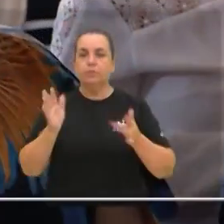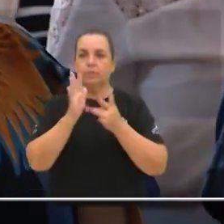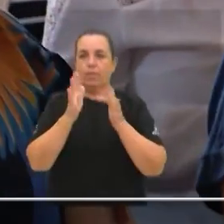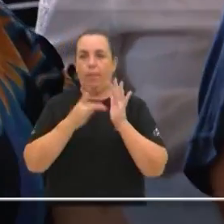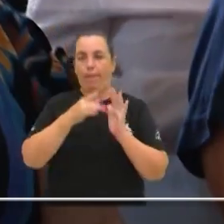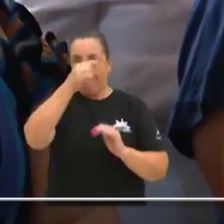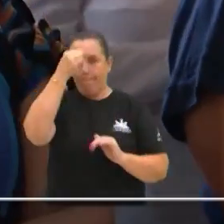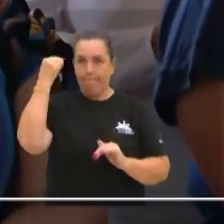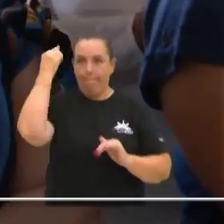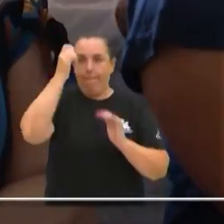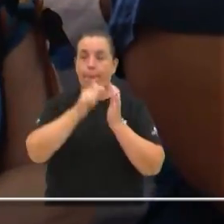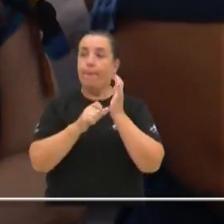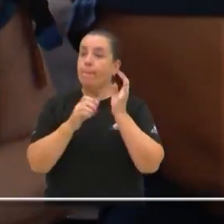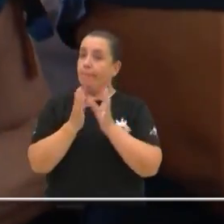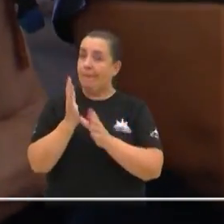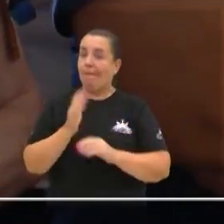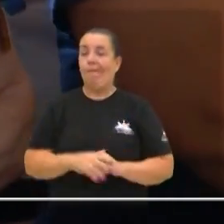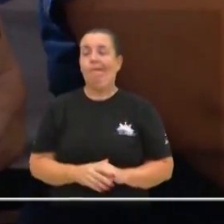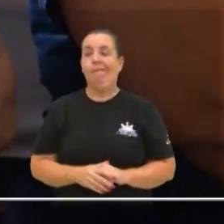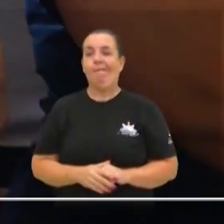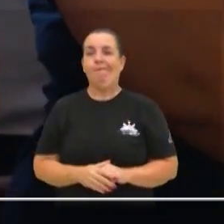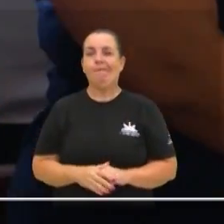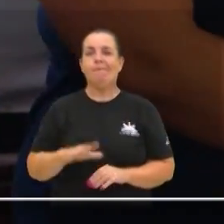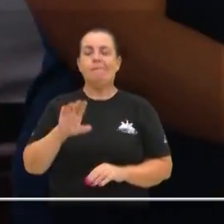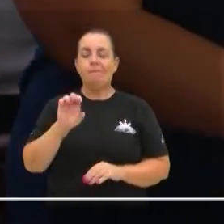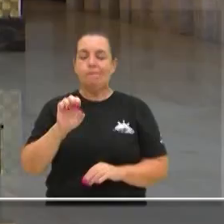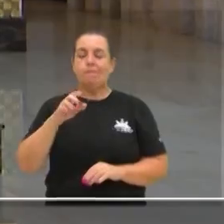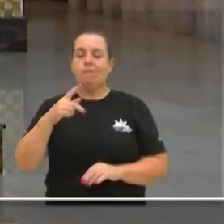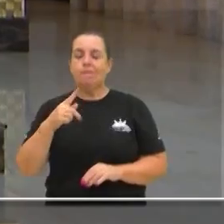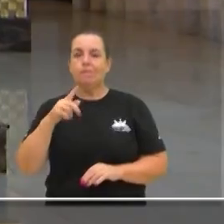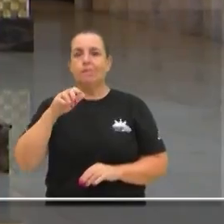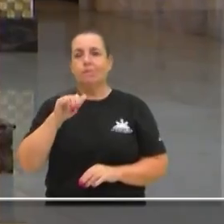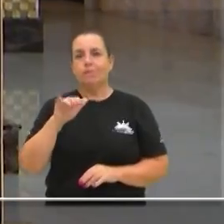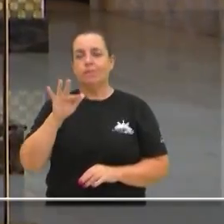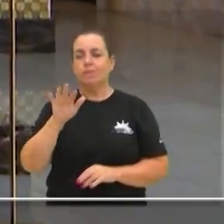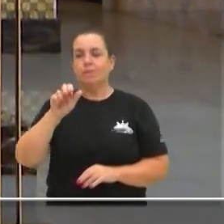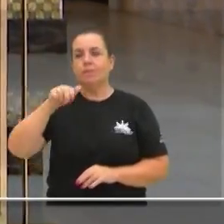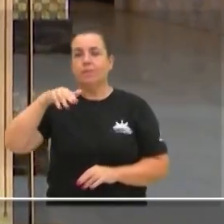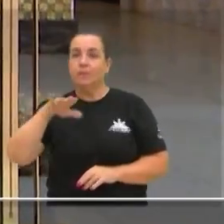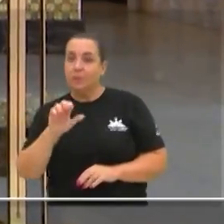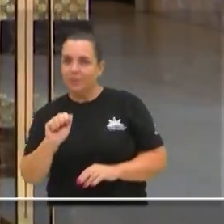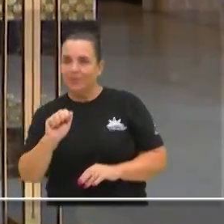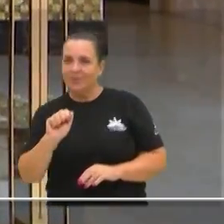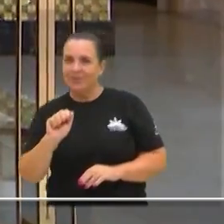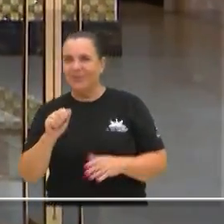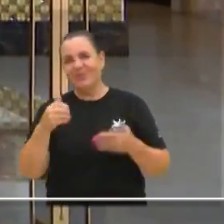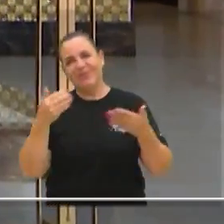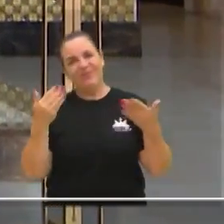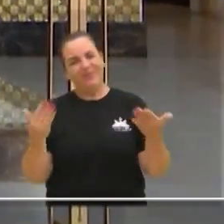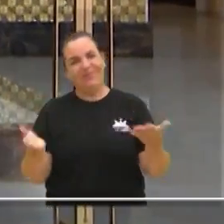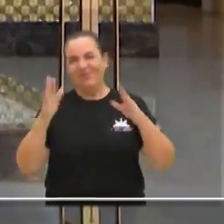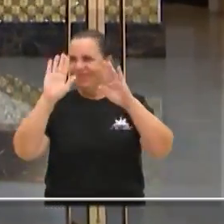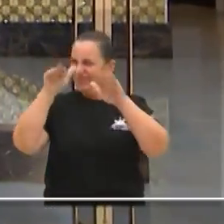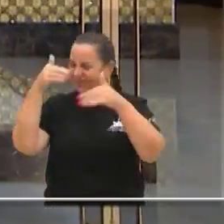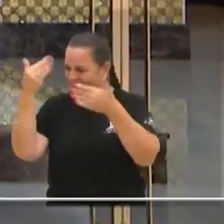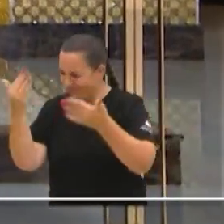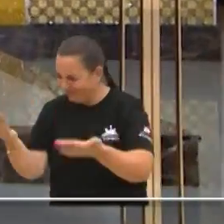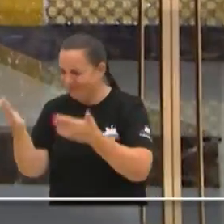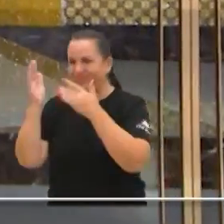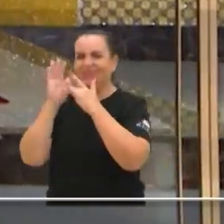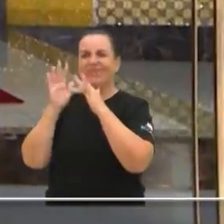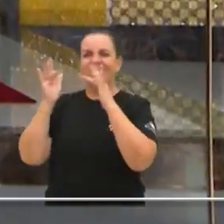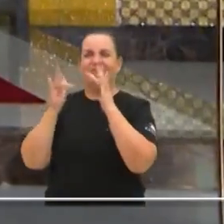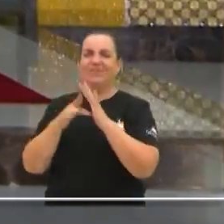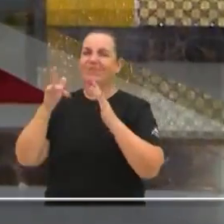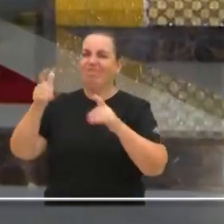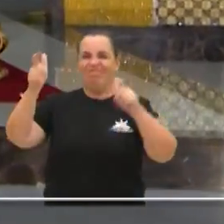das Santas Chagas. Epifania do Senhor, um reconhecimento de que Jesus